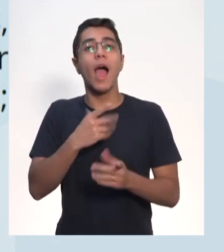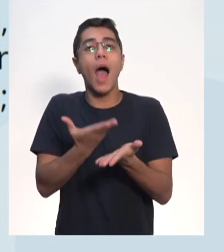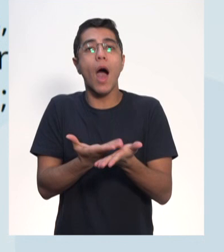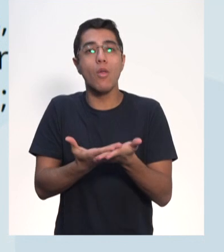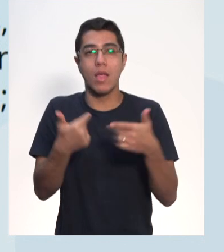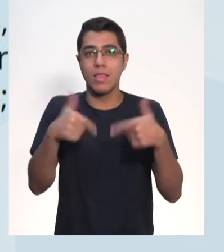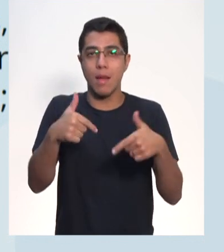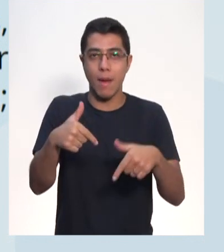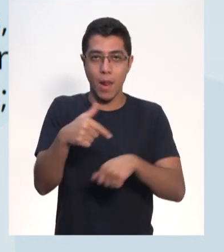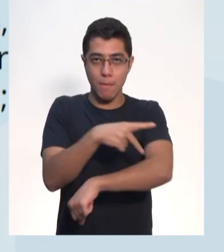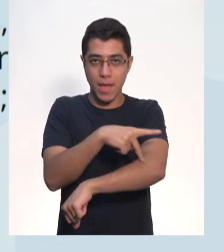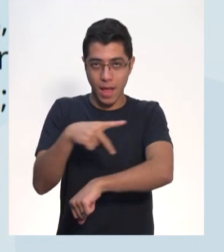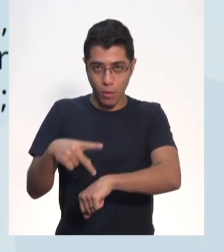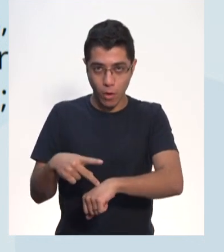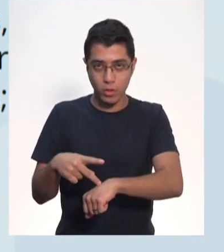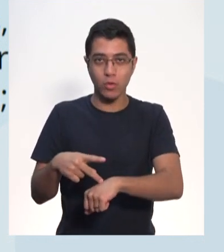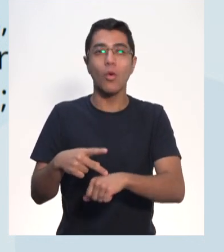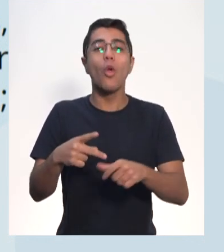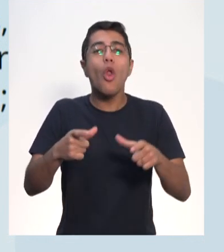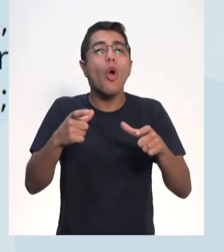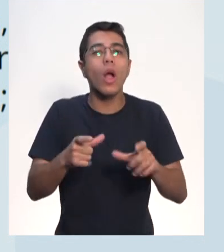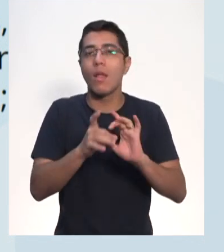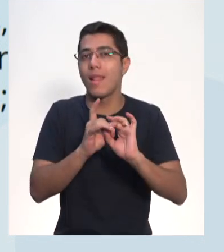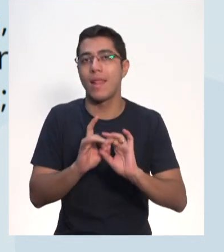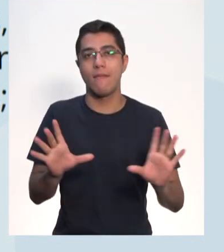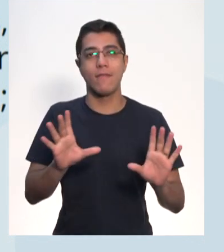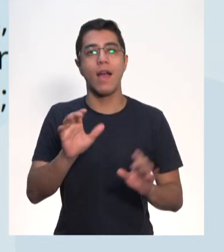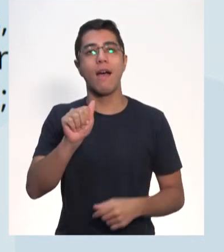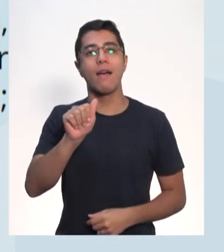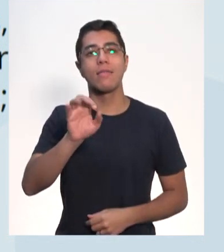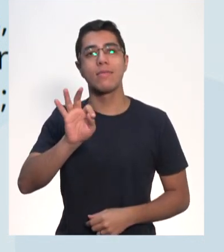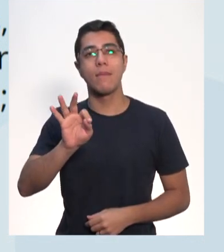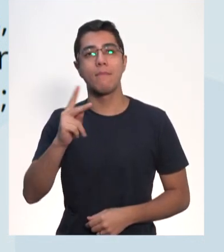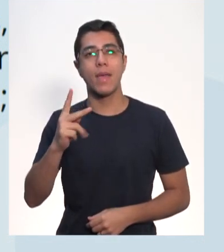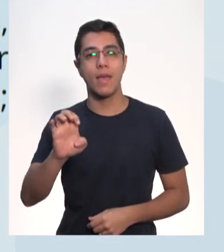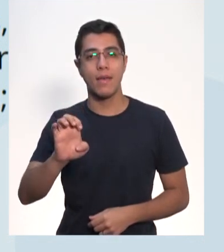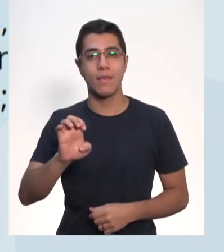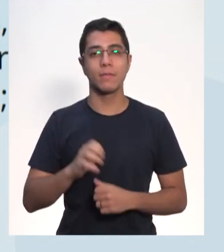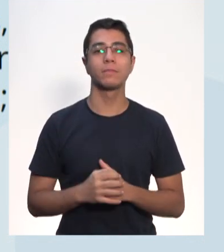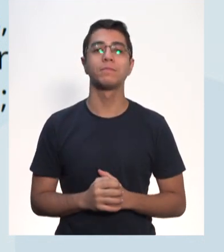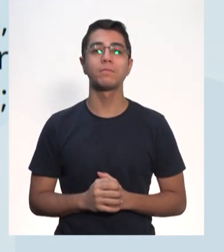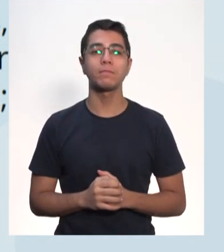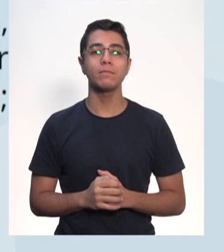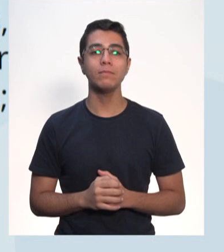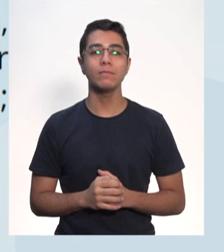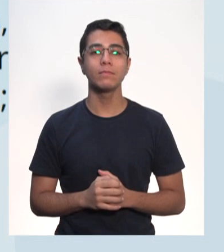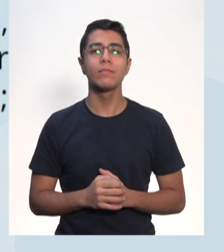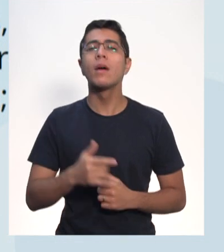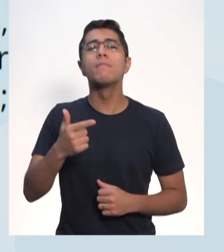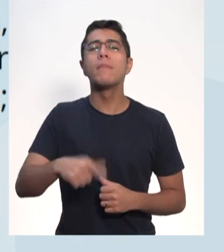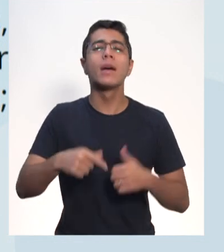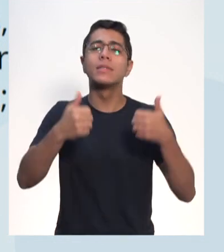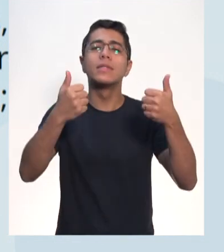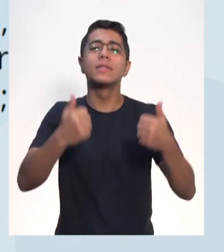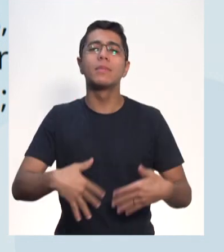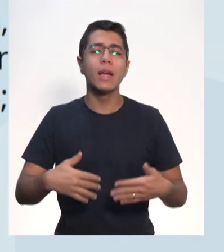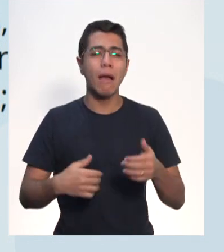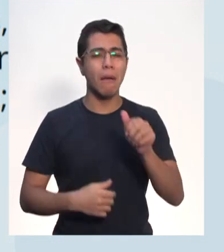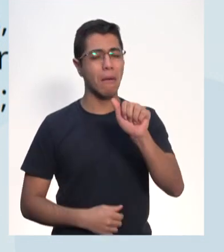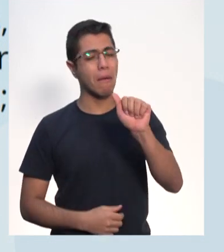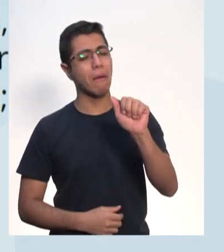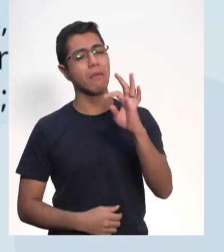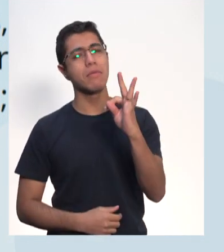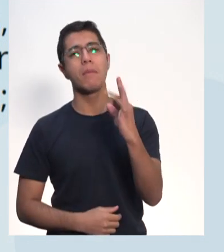livre escolha, a TPE. E uma definição, né, o que é a TPC? Né? Então, entende-se